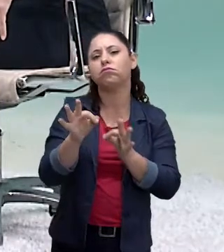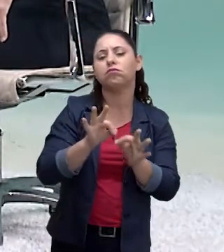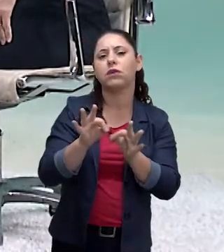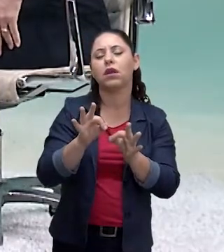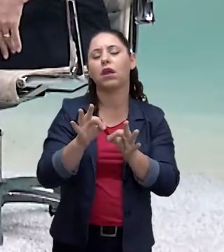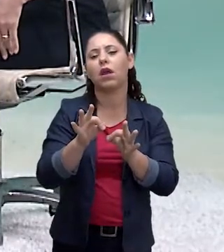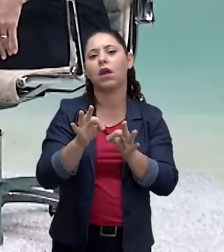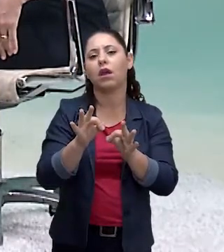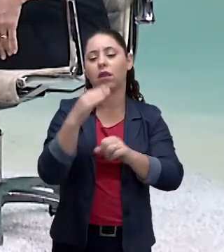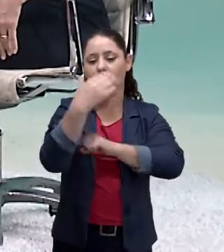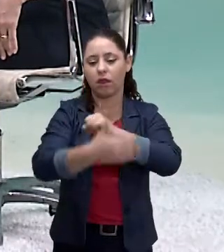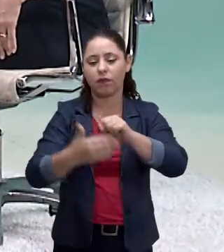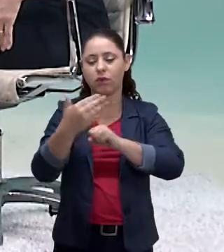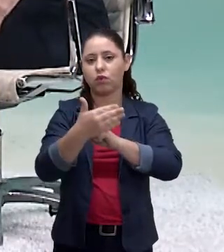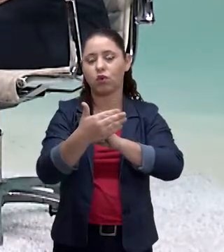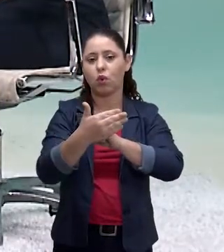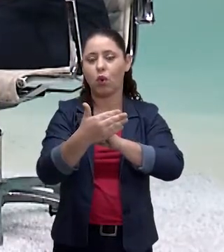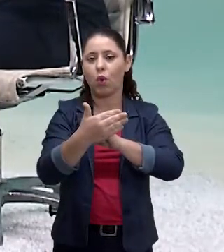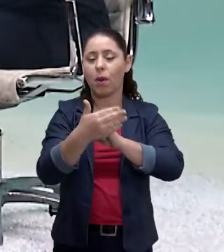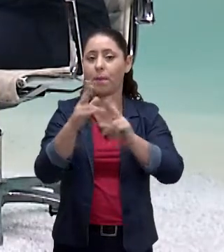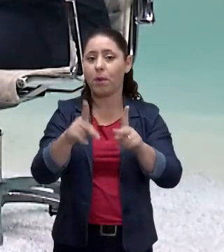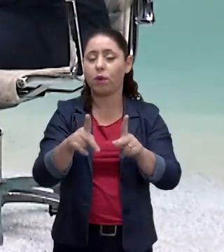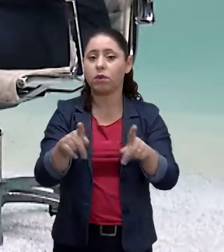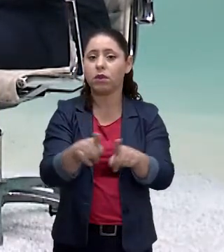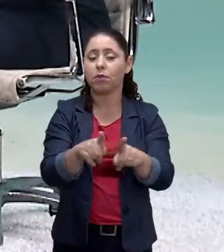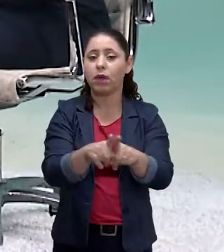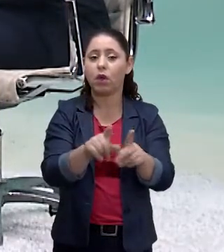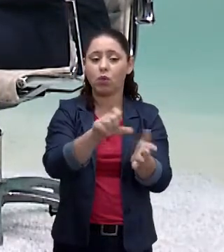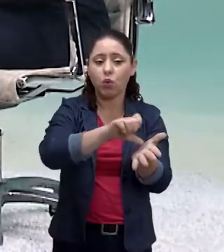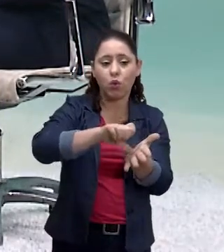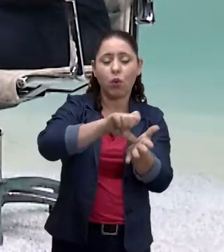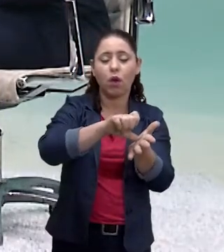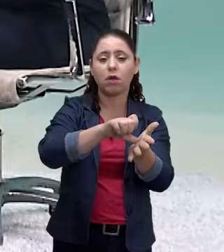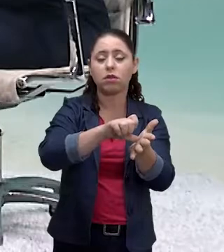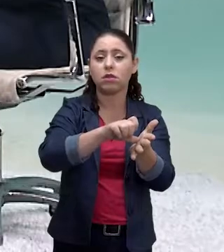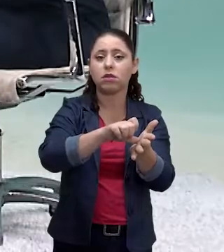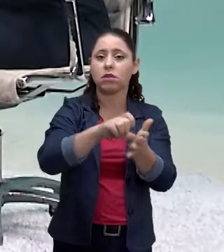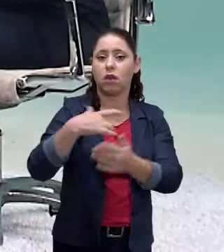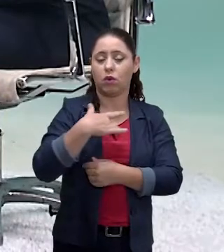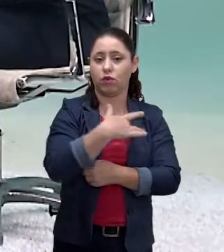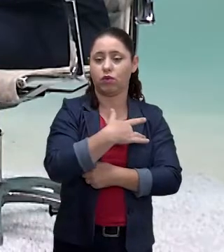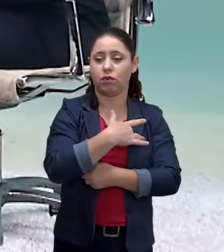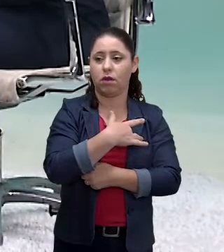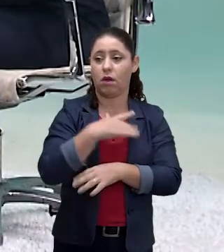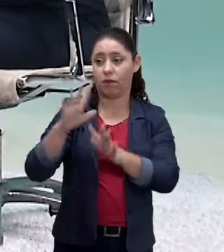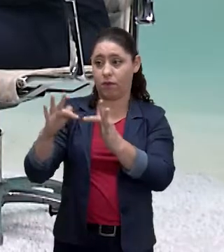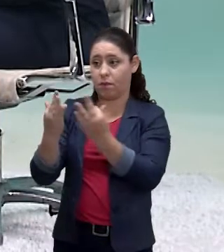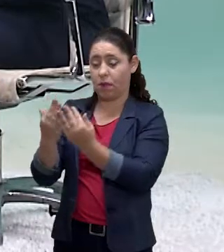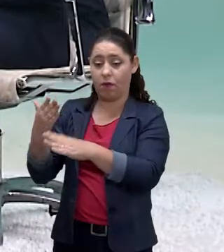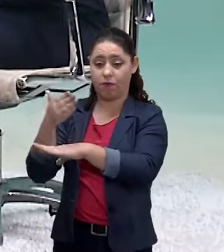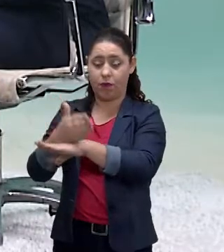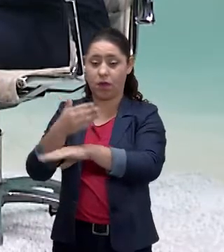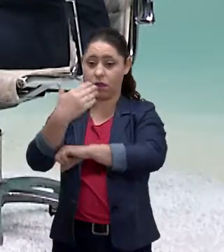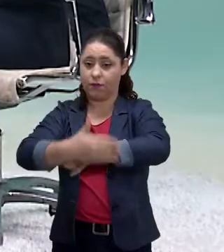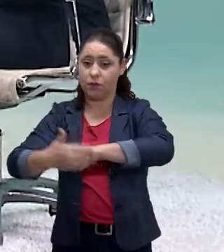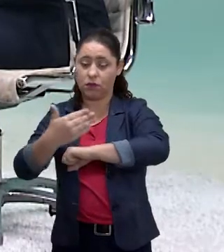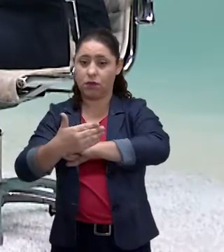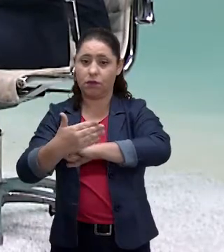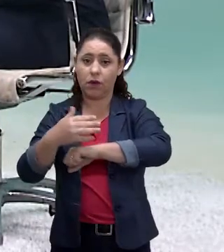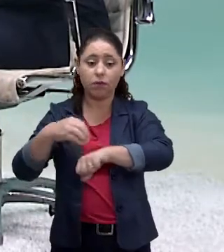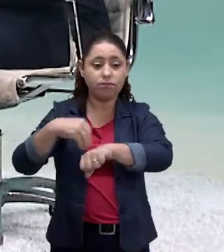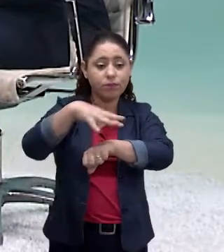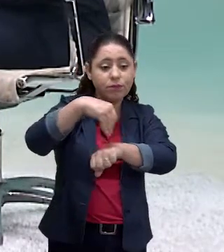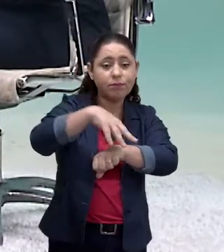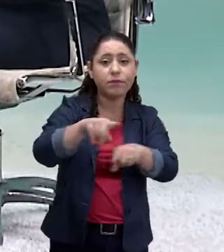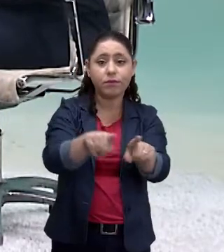articulação Defensoria e rede? Vamos supor, a família busca a ajuda da Defensoria. Vocês também